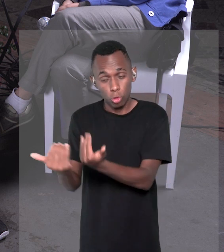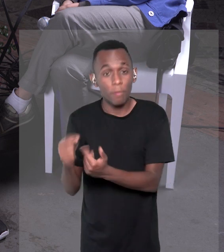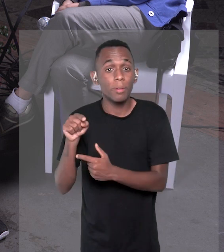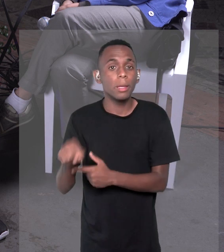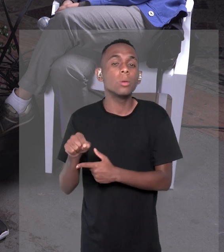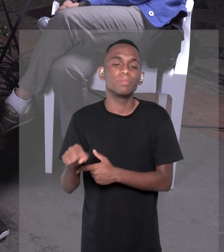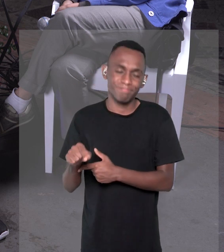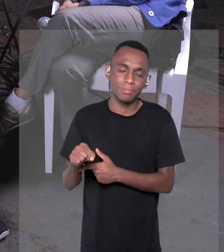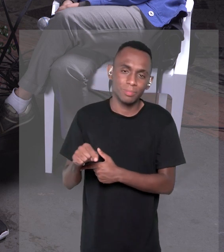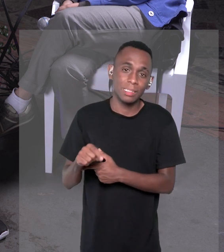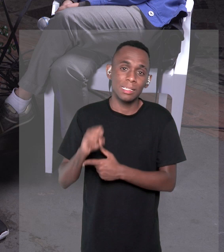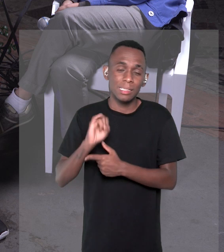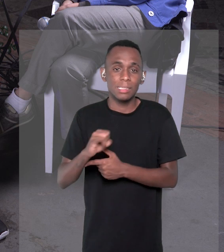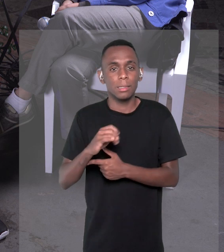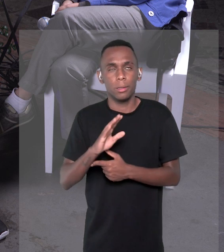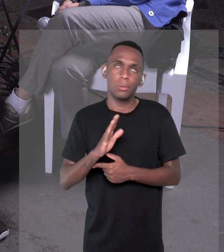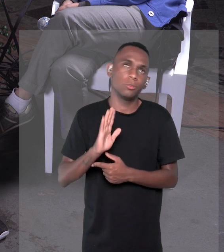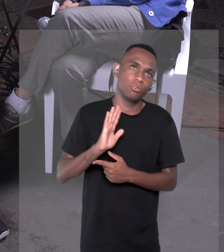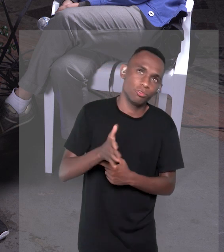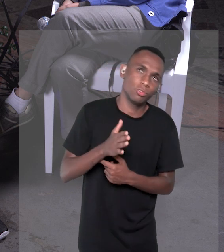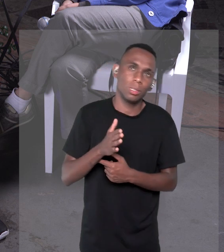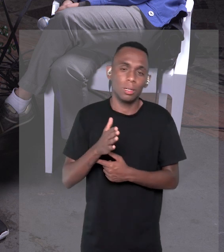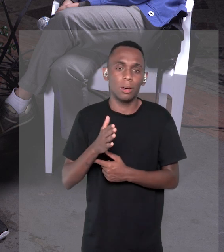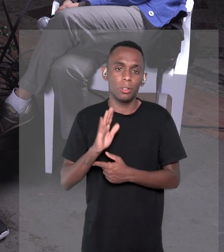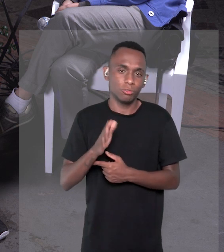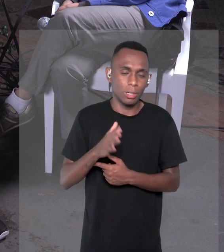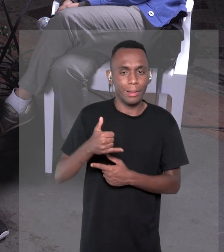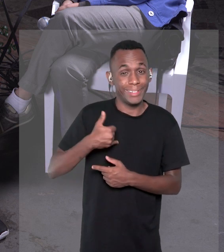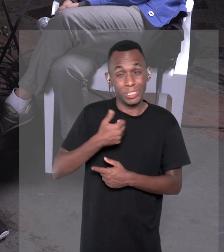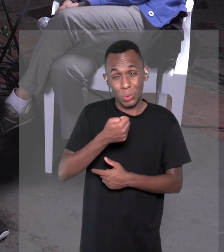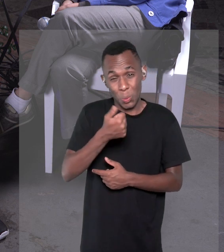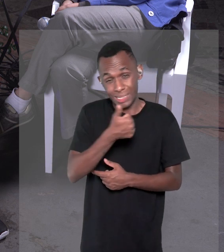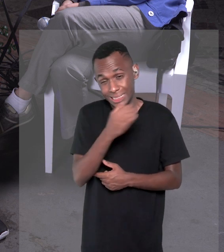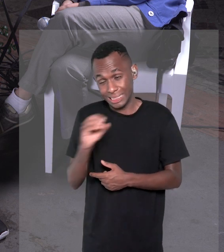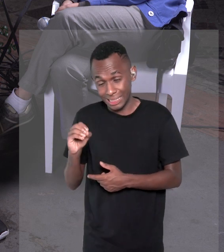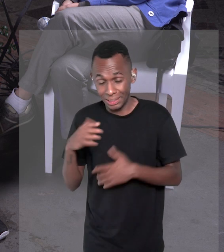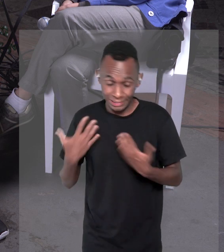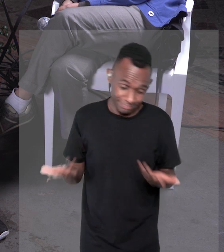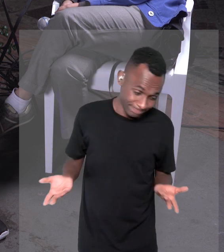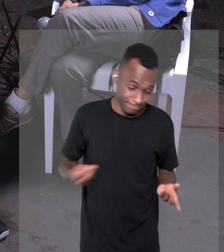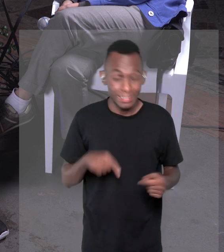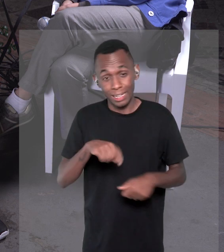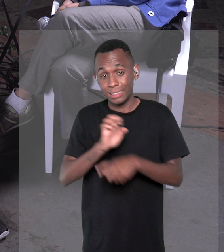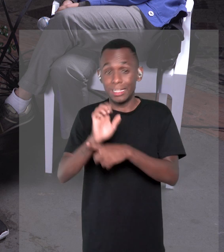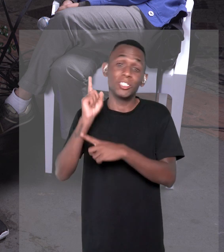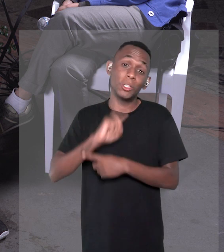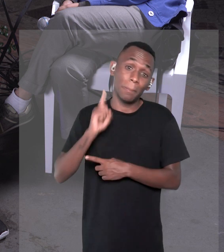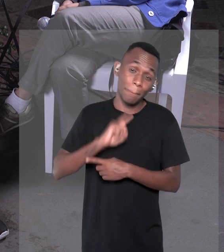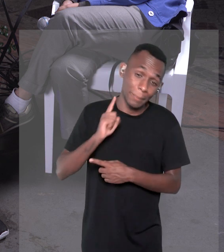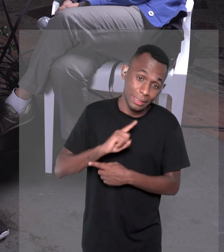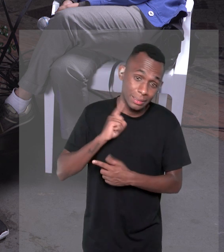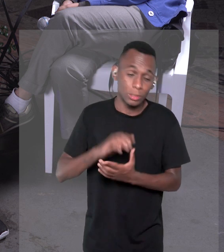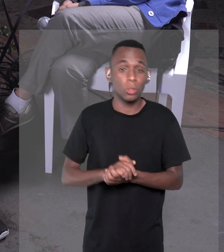a juventude é muito melhor, muito mais bem informada, com muito mais possibilidades. O mundo ficou pequeno, a gente